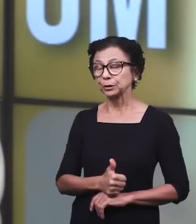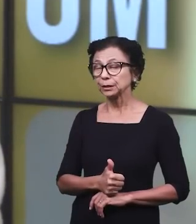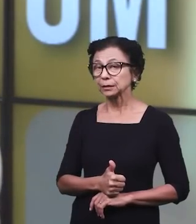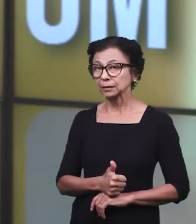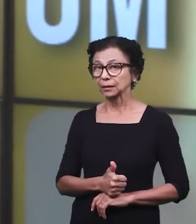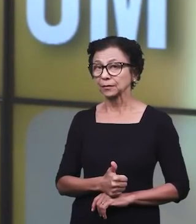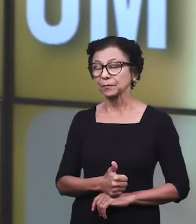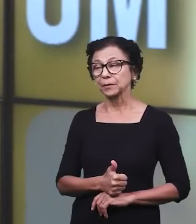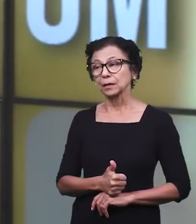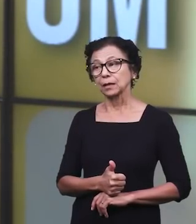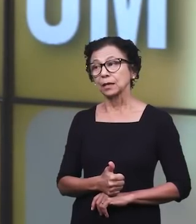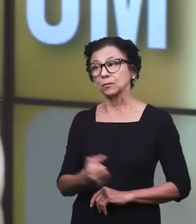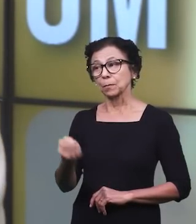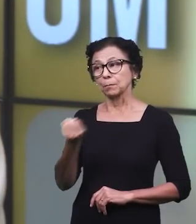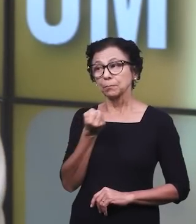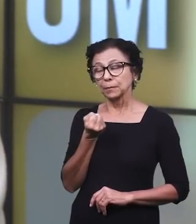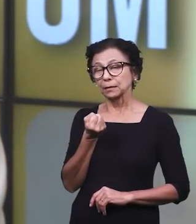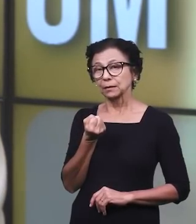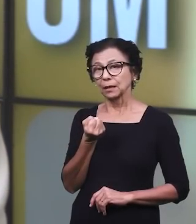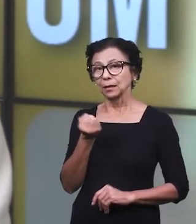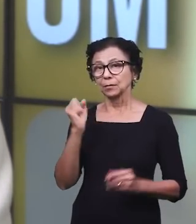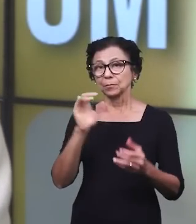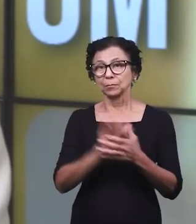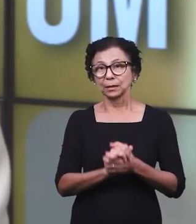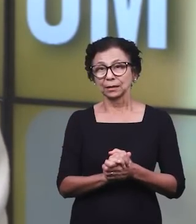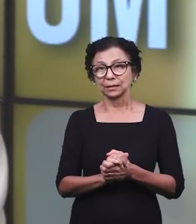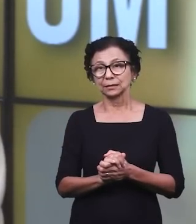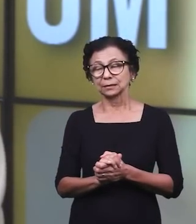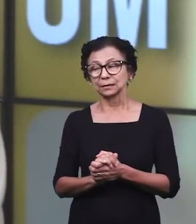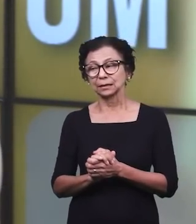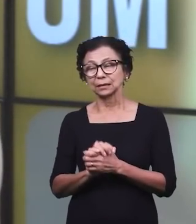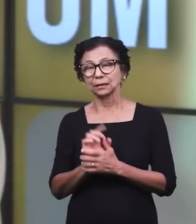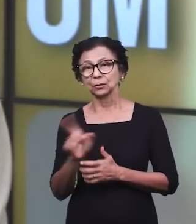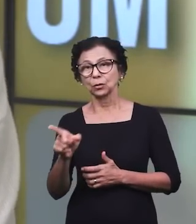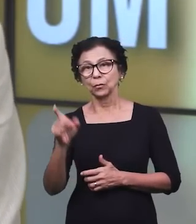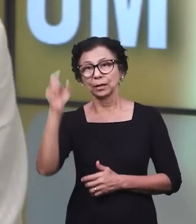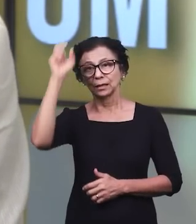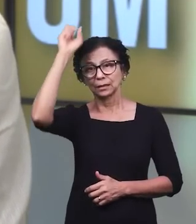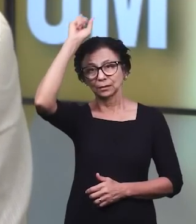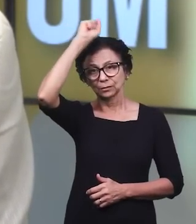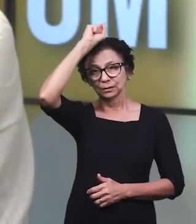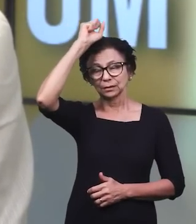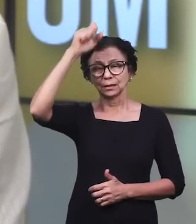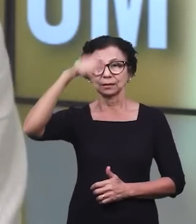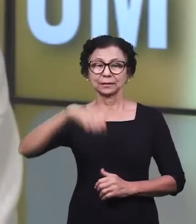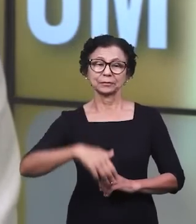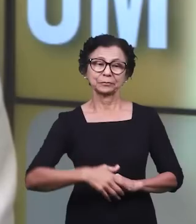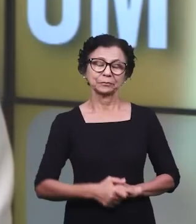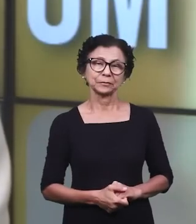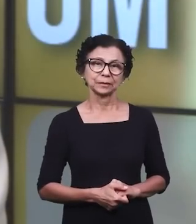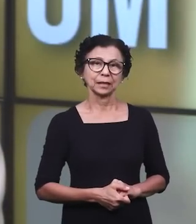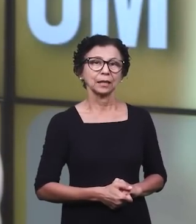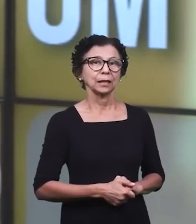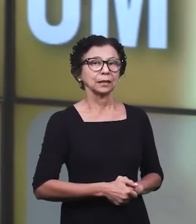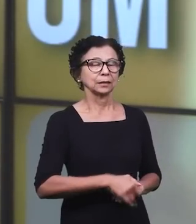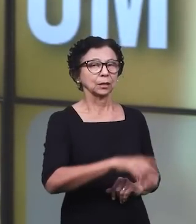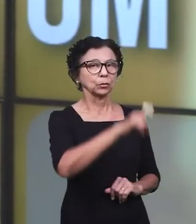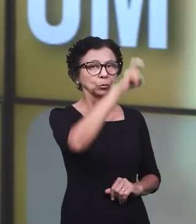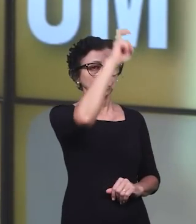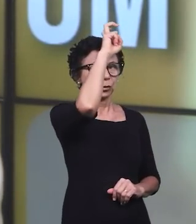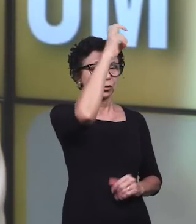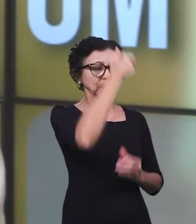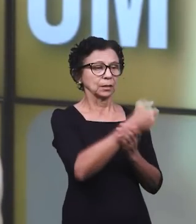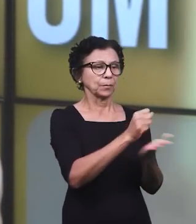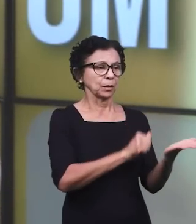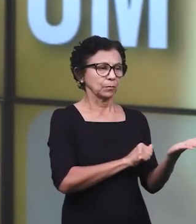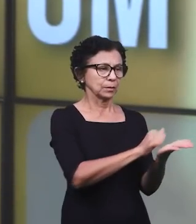ele fizesse o ilícito, o Senhor dá um sonho e fala assim, não toque nela que ela tem esposo. Aí ele toma um susto, vai falar, Abraão, por